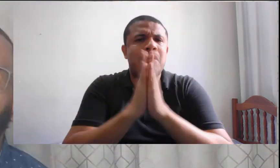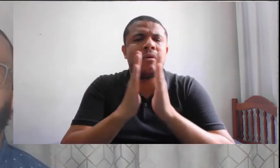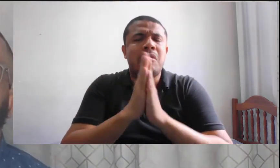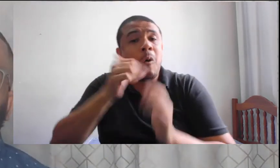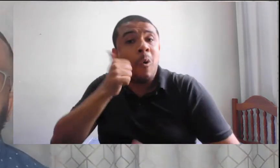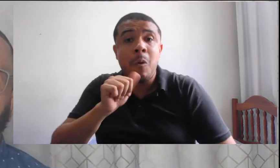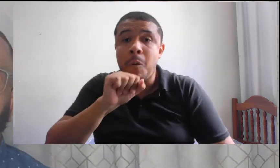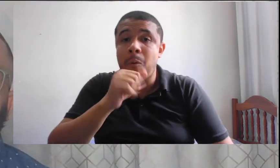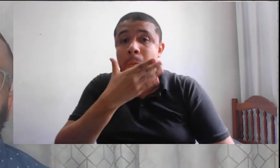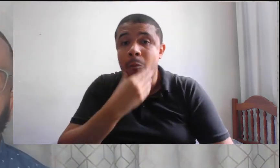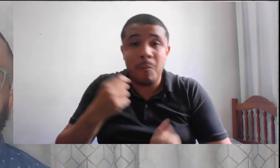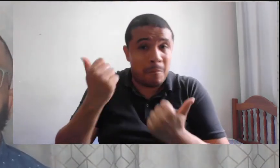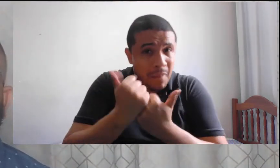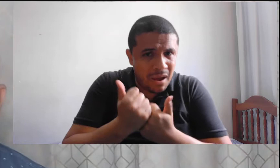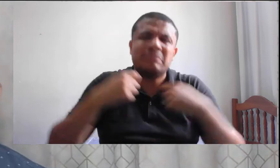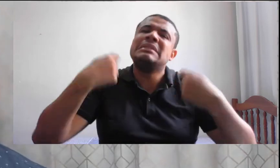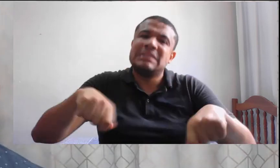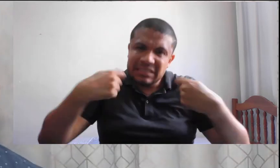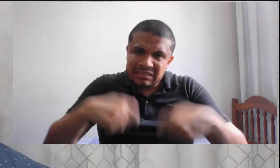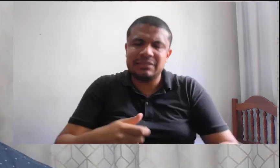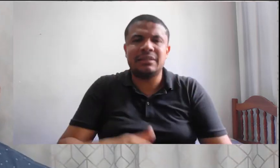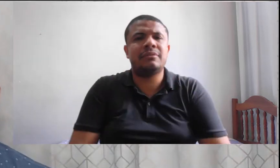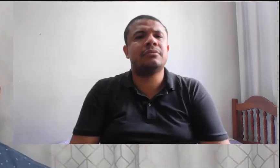Clame a glória do Senhor sobre a vida dele.